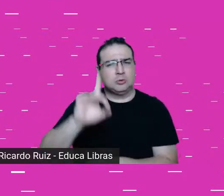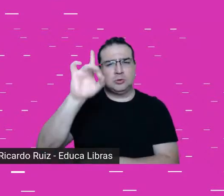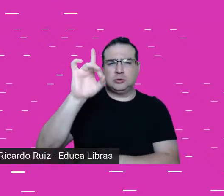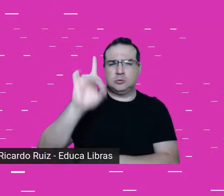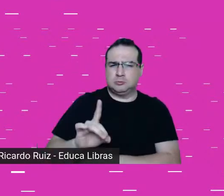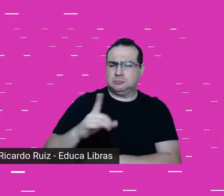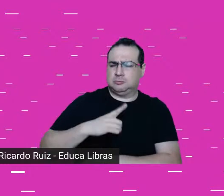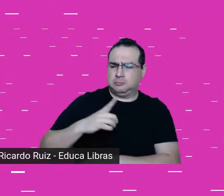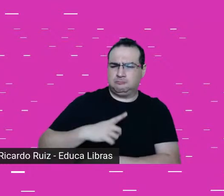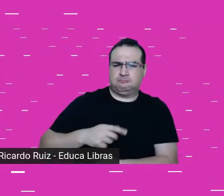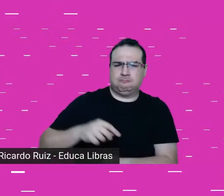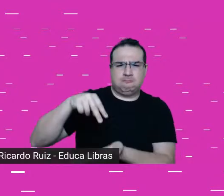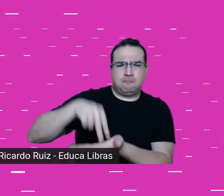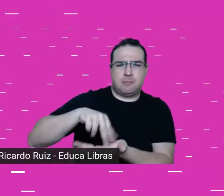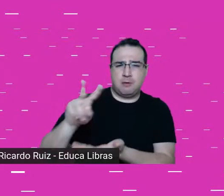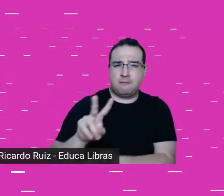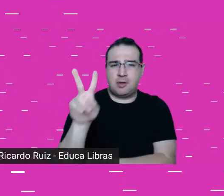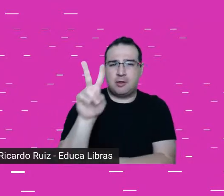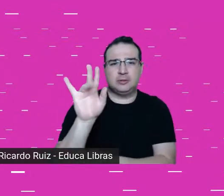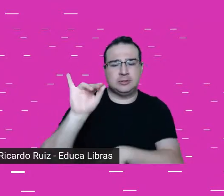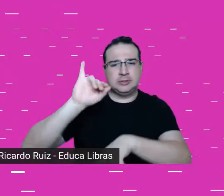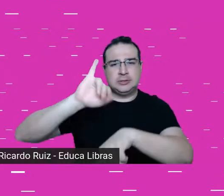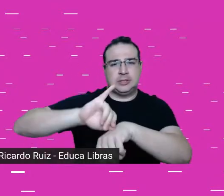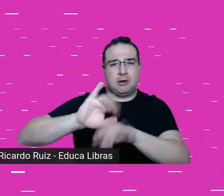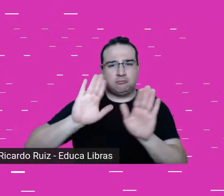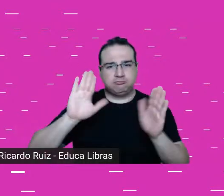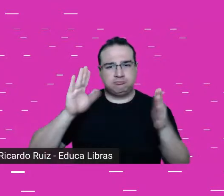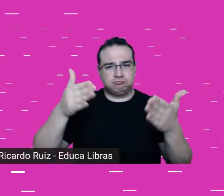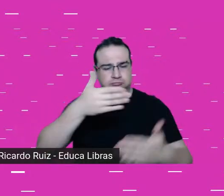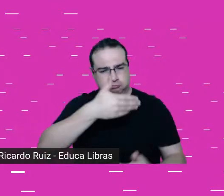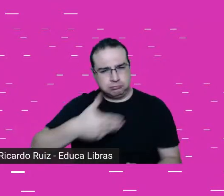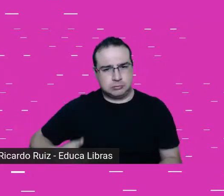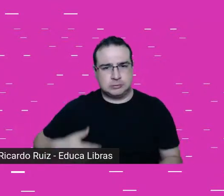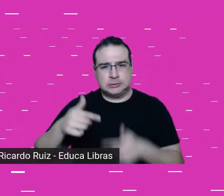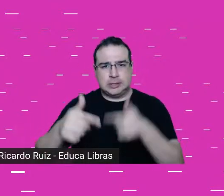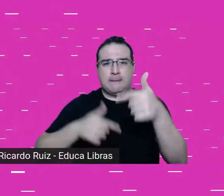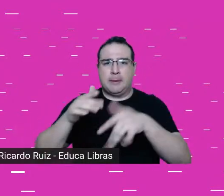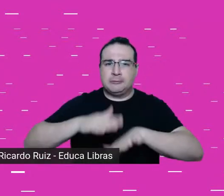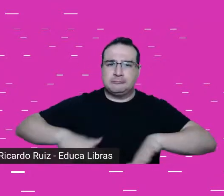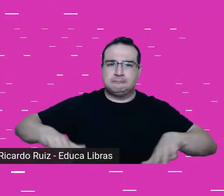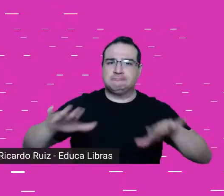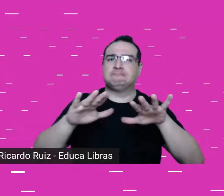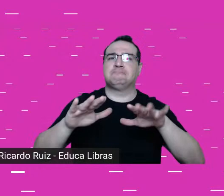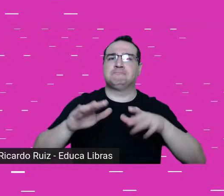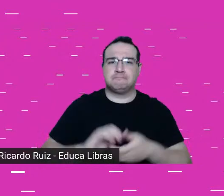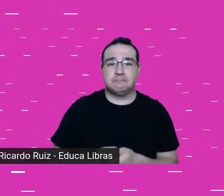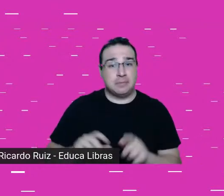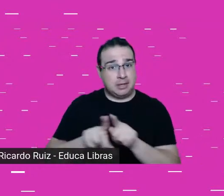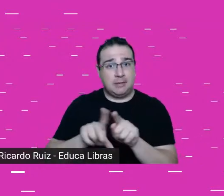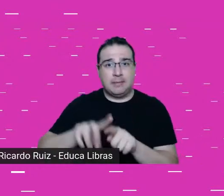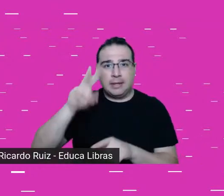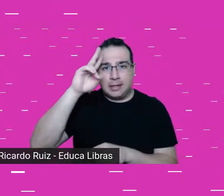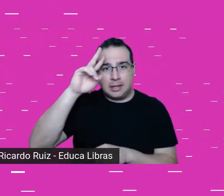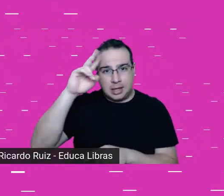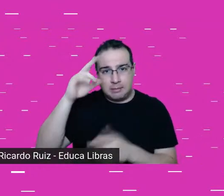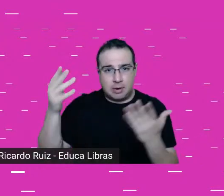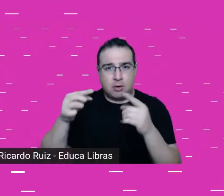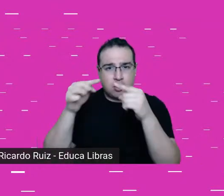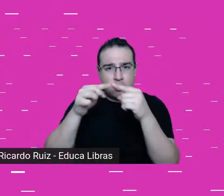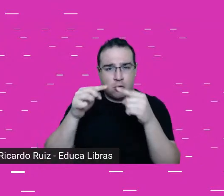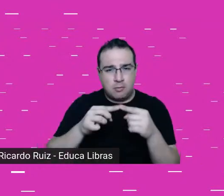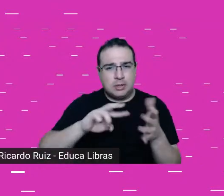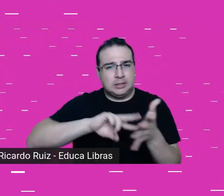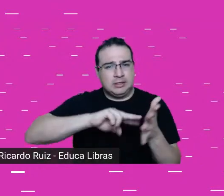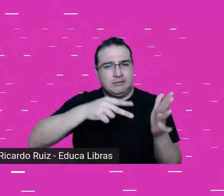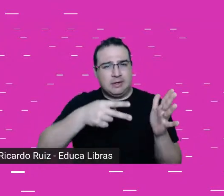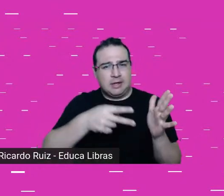se firma como valor central em sua missão e ação. E Memórias também se define como um